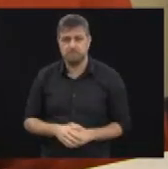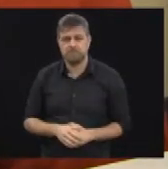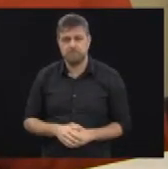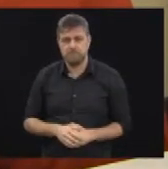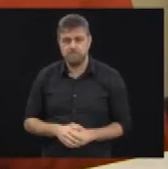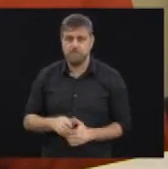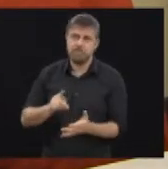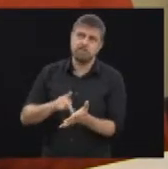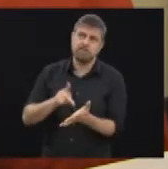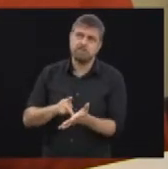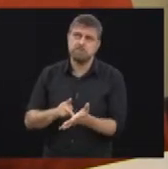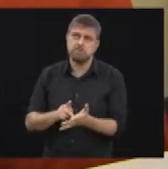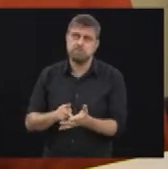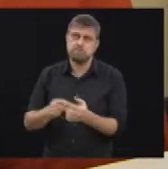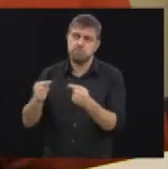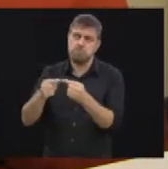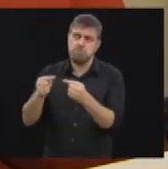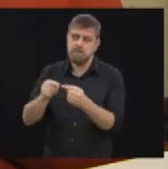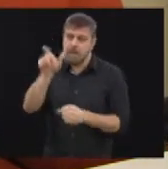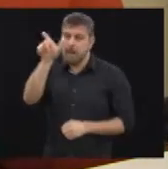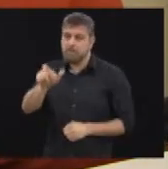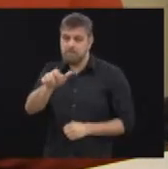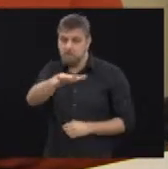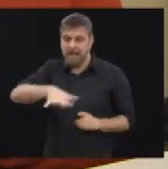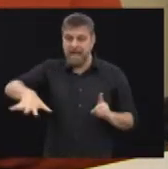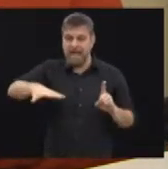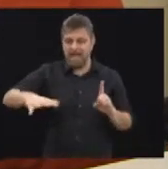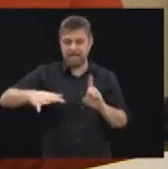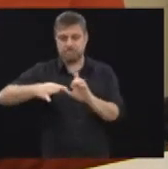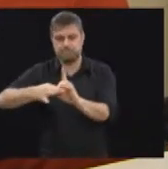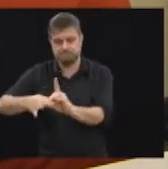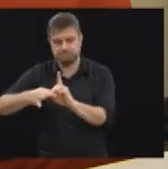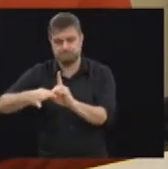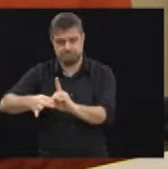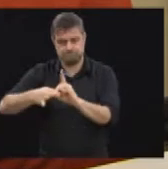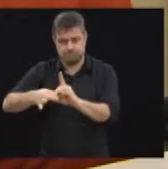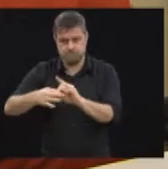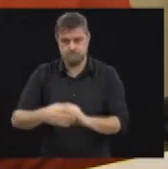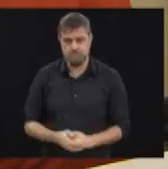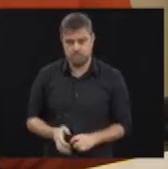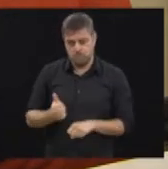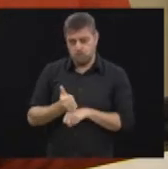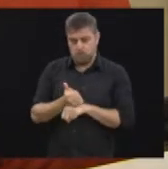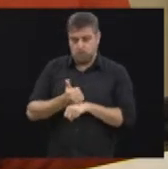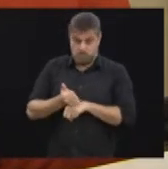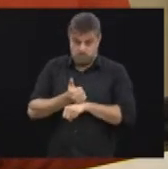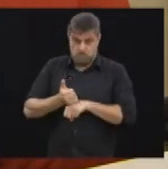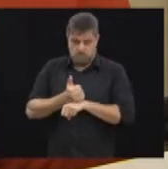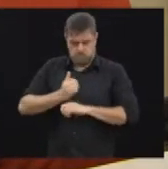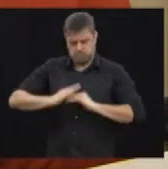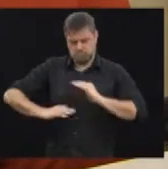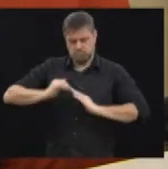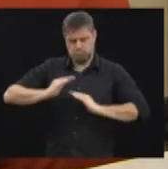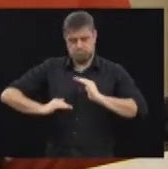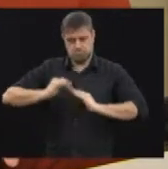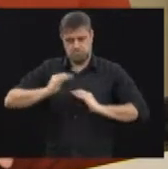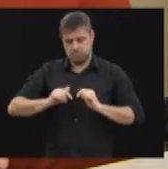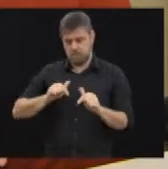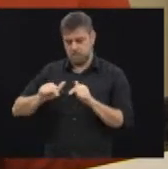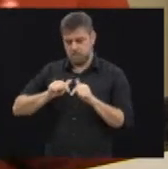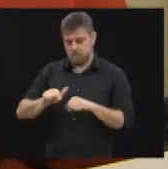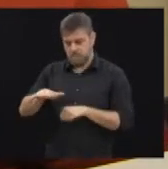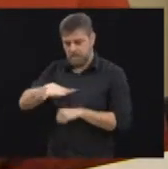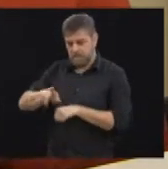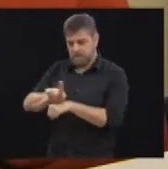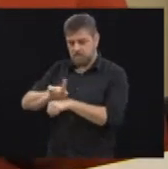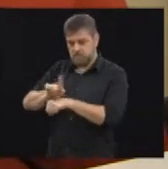do nível não, na verdade eu acho que da inserção do profissional, não é? Eu acho que um profissional que trabalha